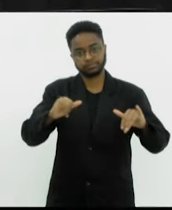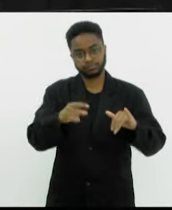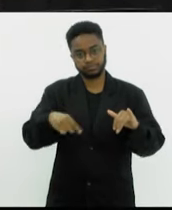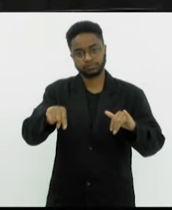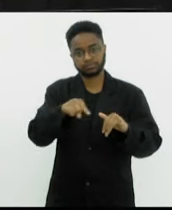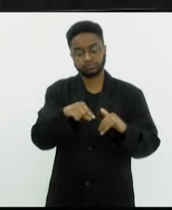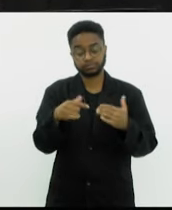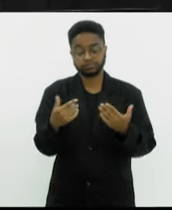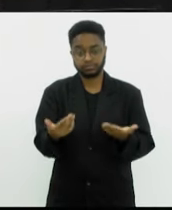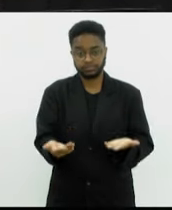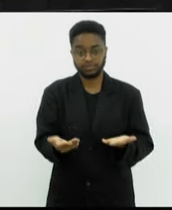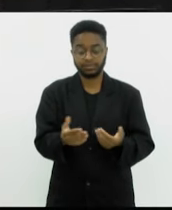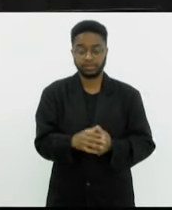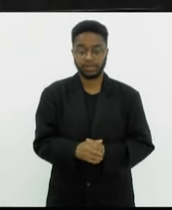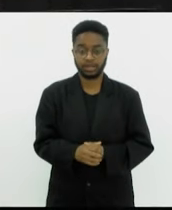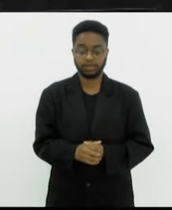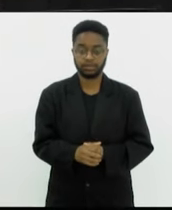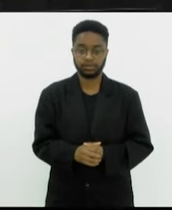Aliás,